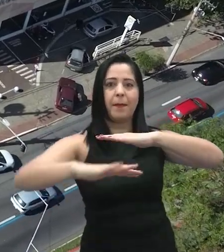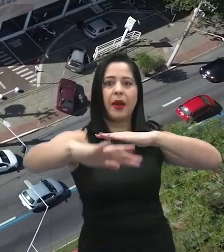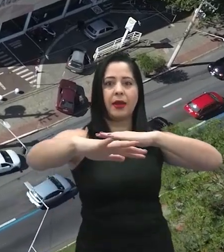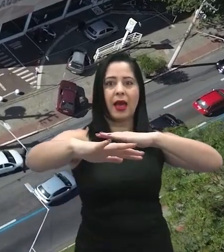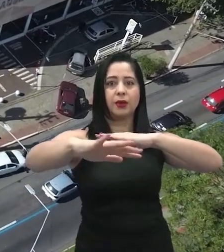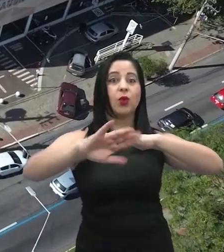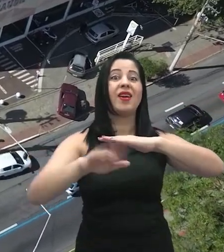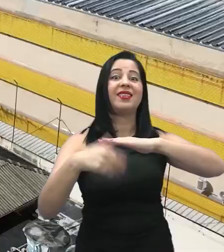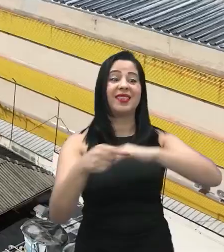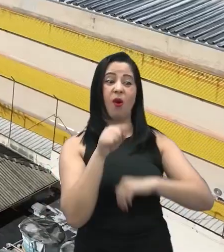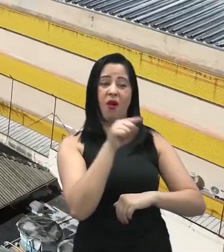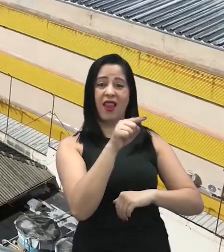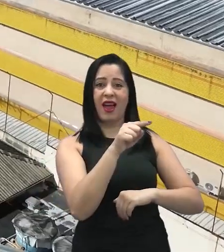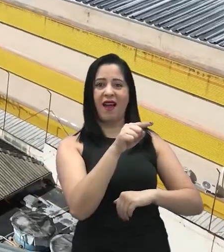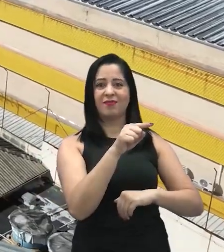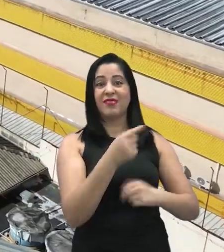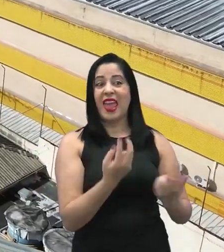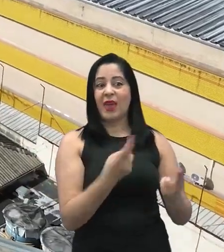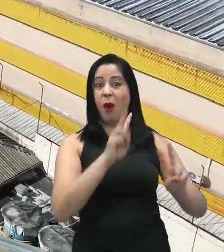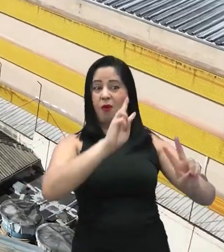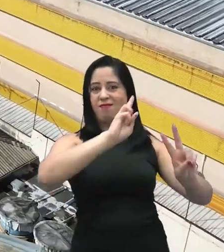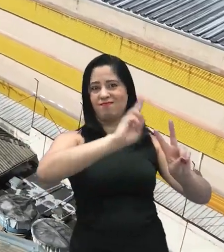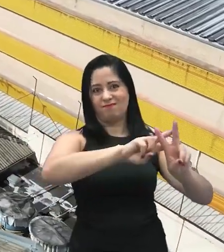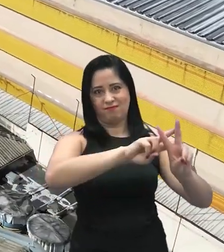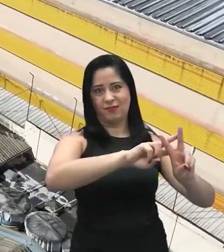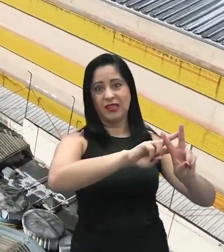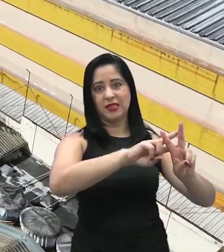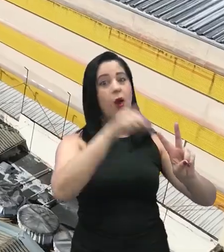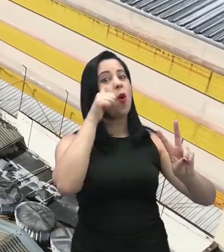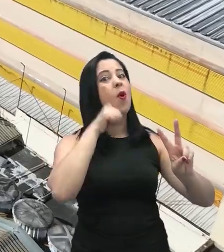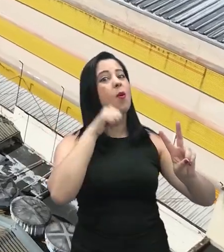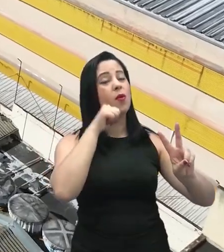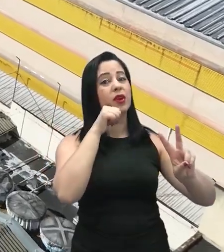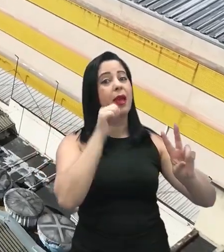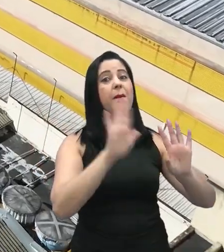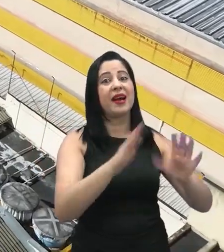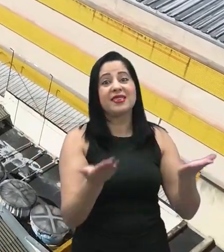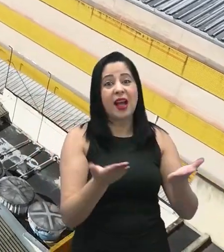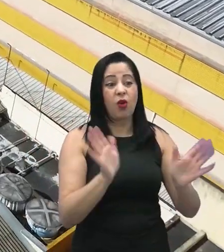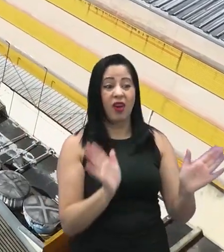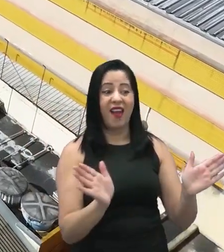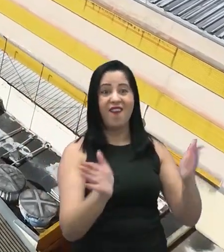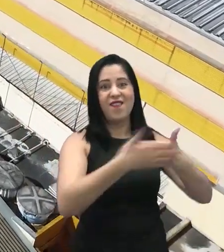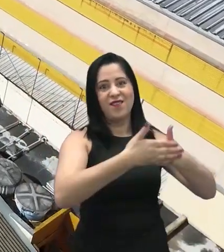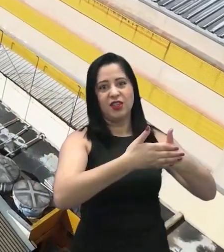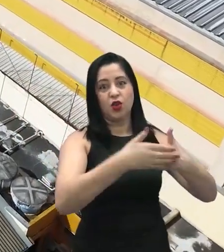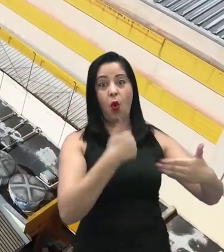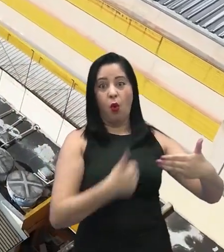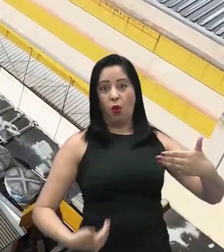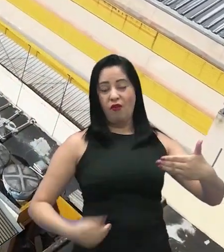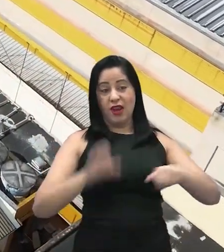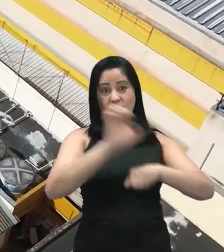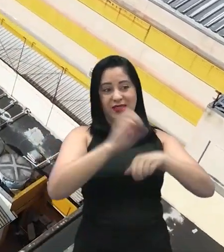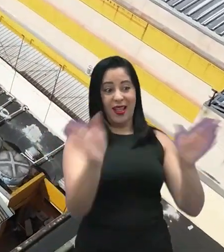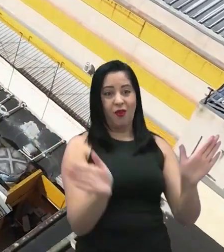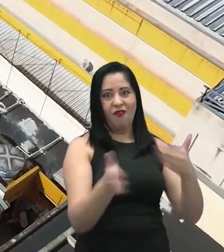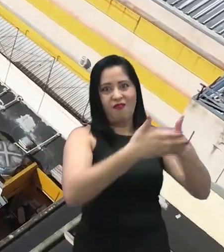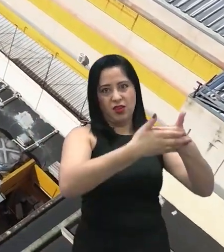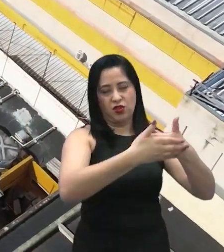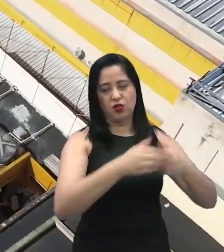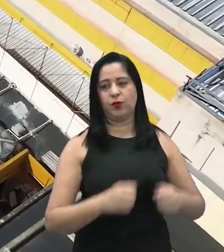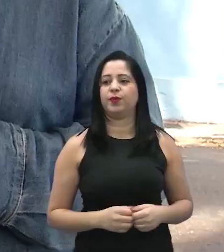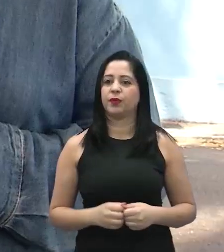banhado. Aqui funcionava uma unidade prisional feminina, que recentemente foi desativada pelo